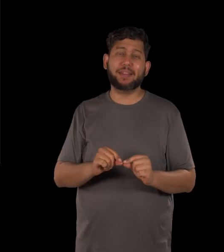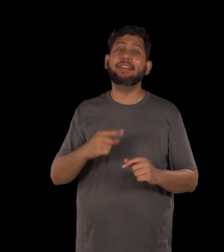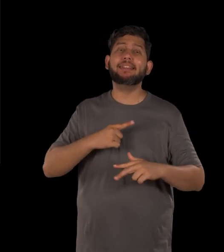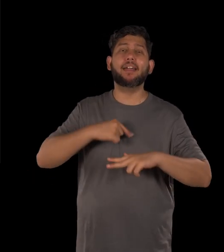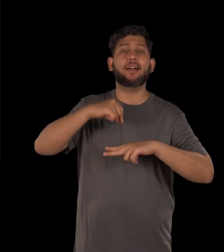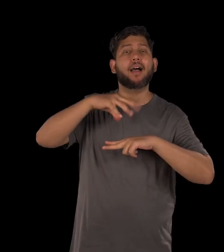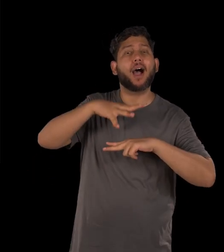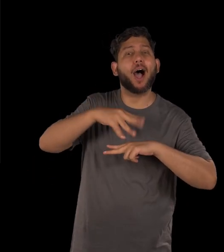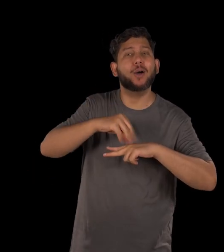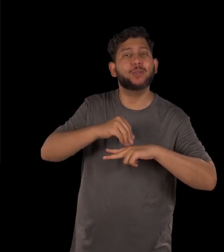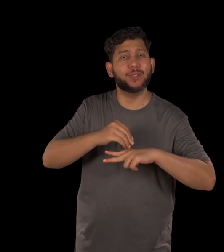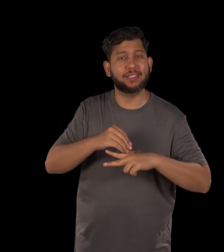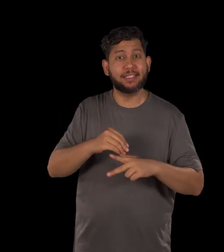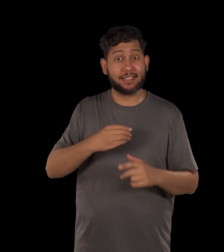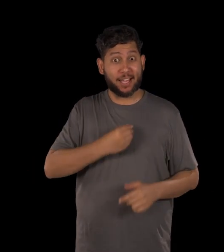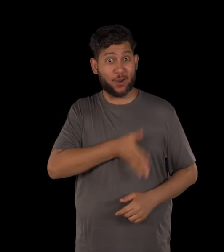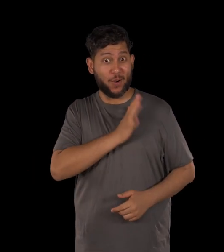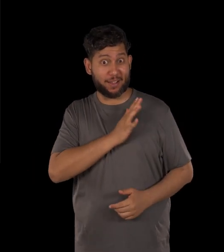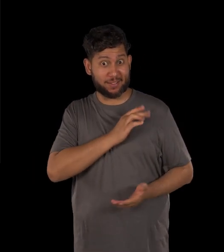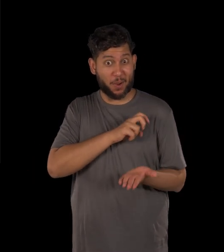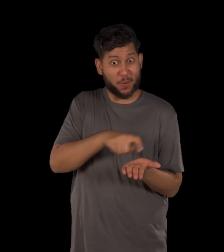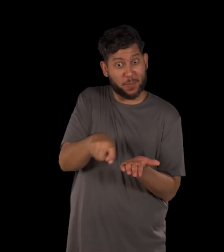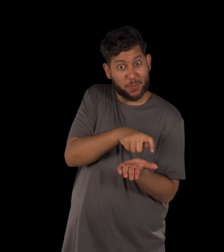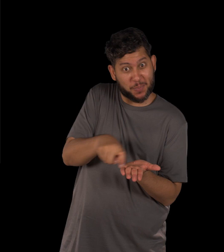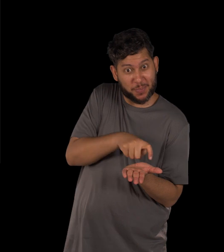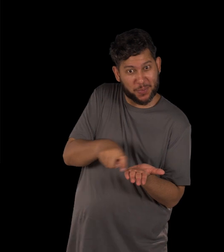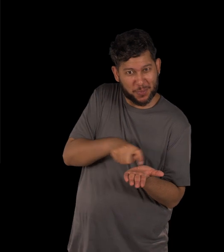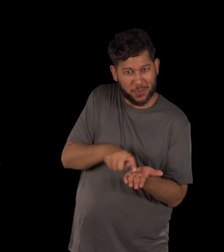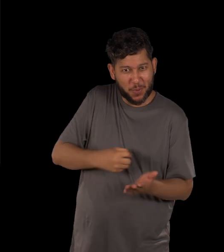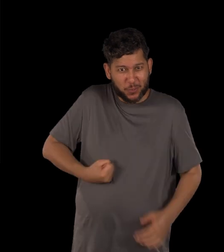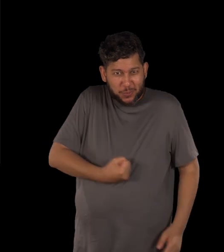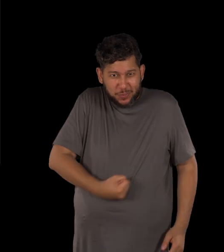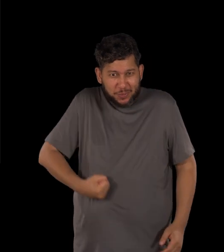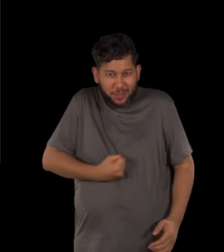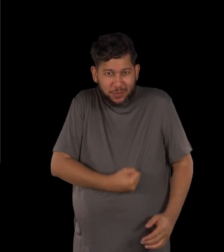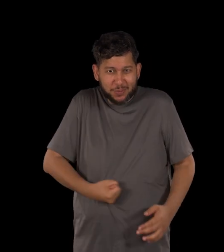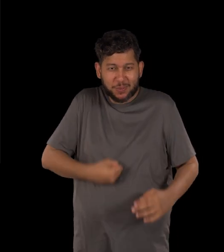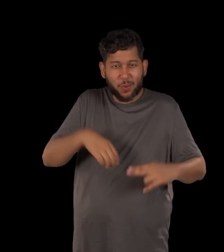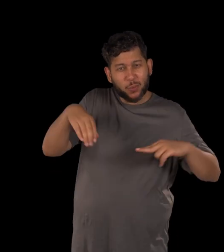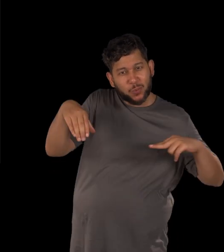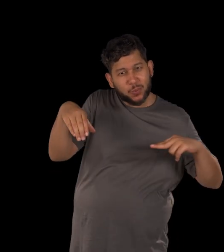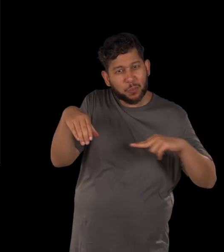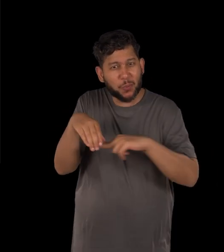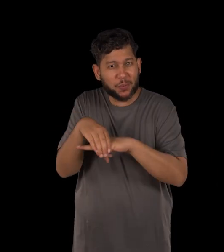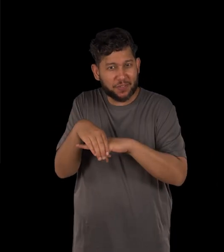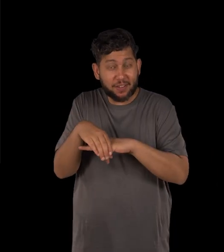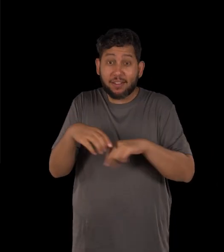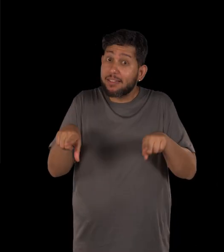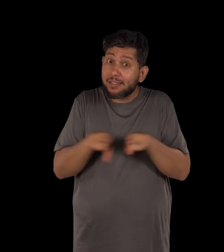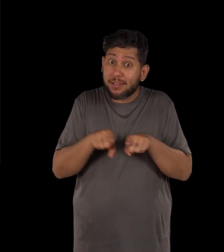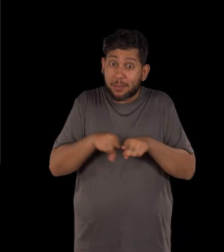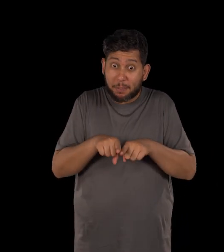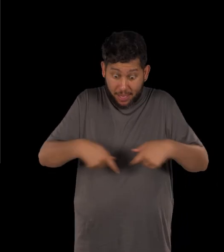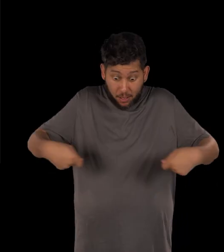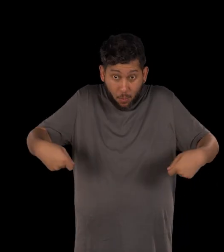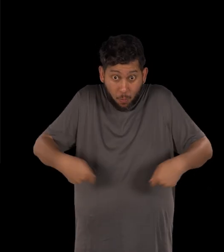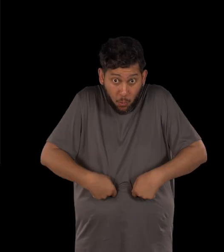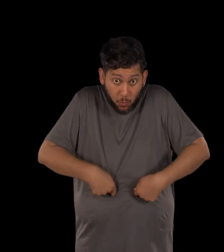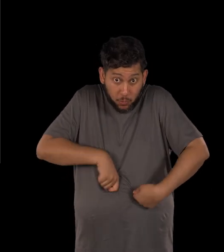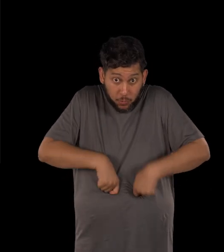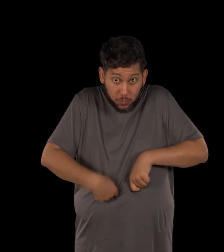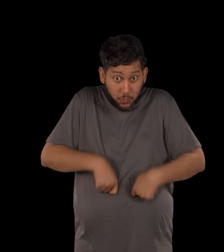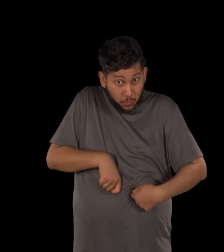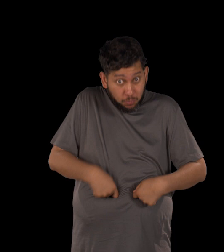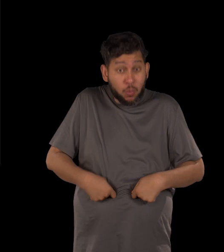do eletrocardiógrafo, do ultrassom, da tomografia e procedimentos como a laparoscopia e a cirurgia